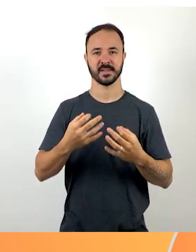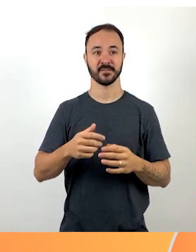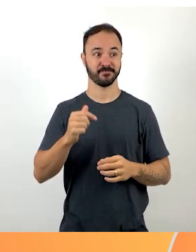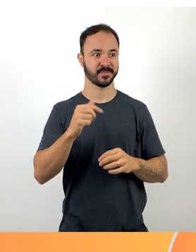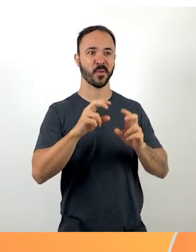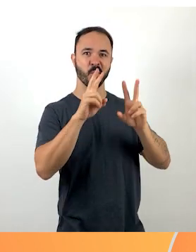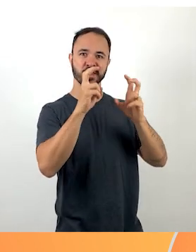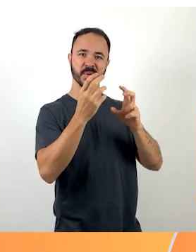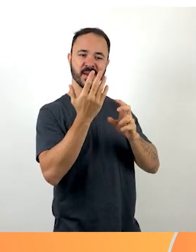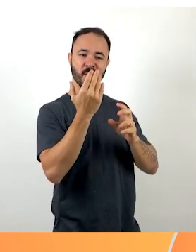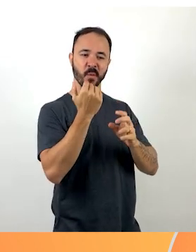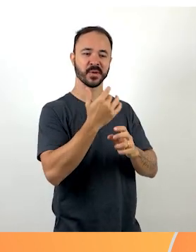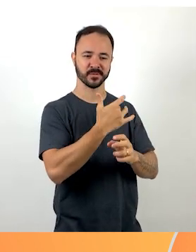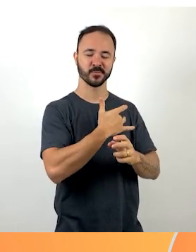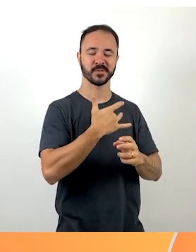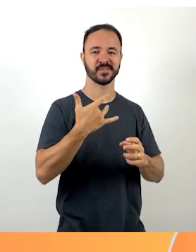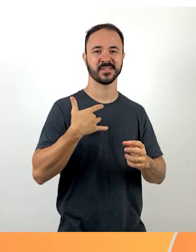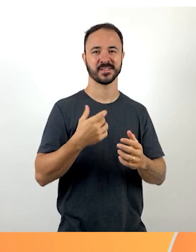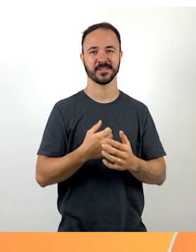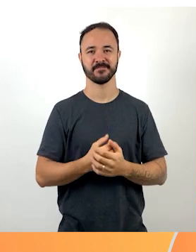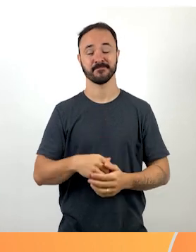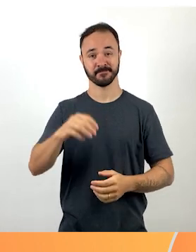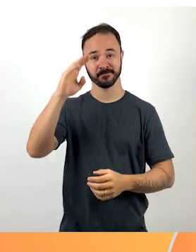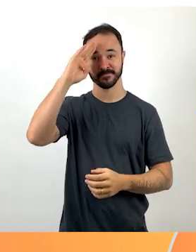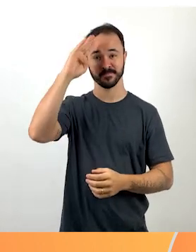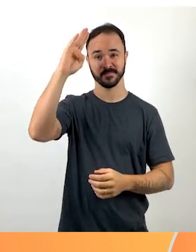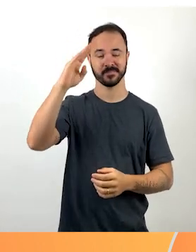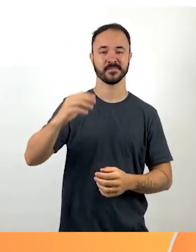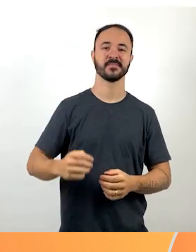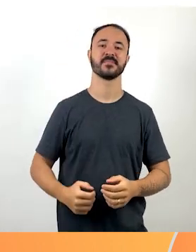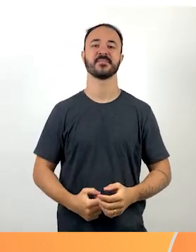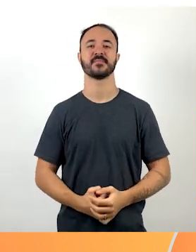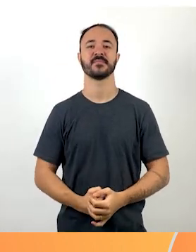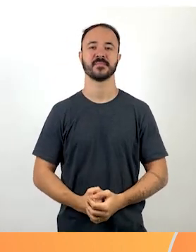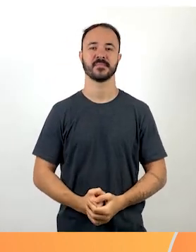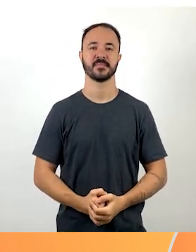Essa foi a nossa aula sobre alimentação e sustentabilidade. Eu espero você em uma próxima.